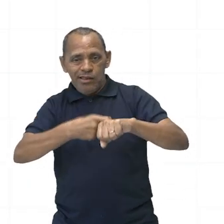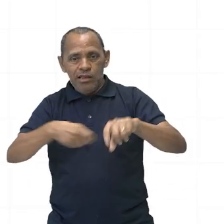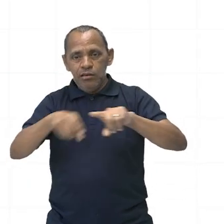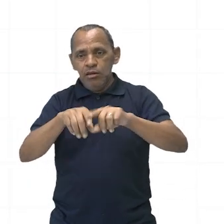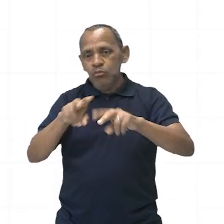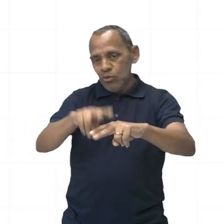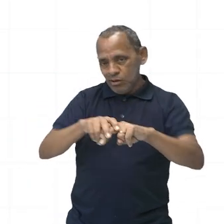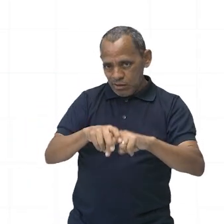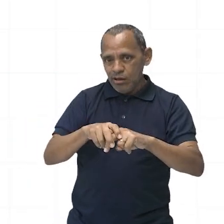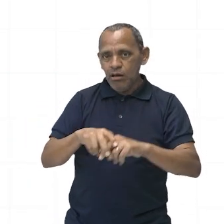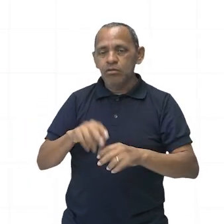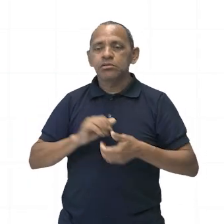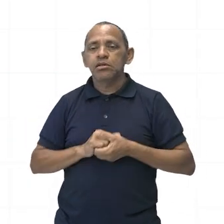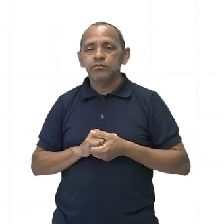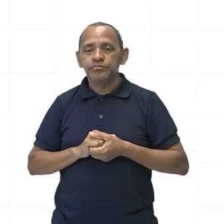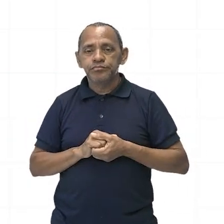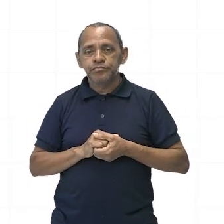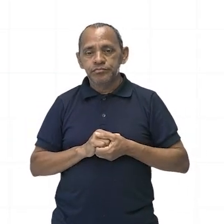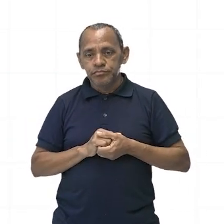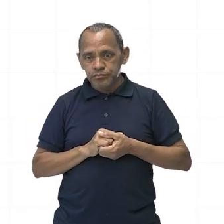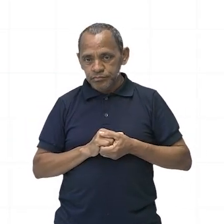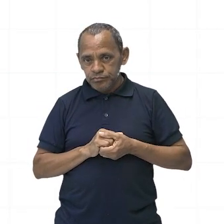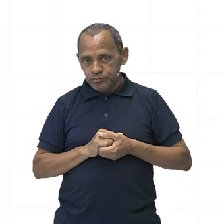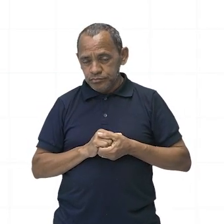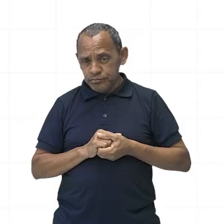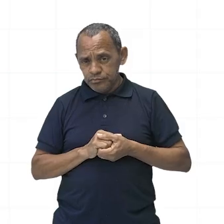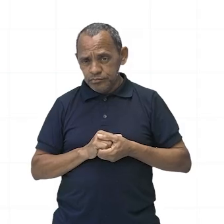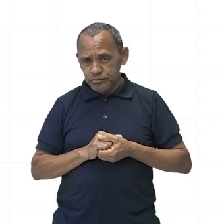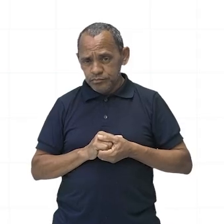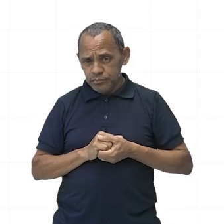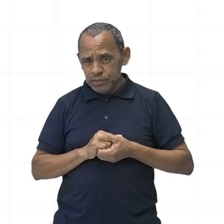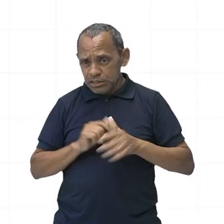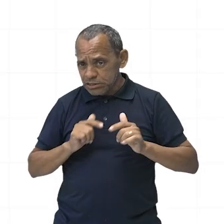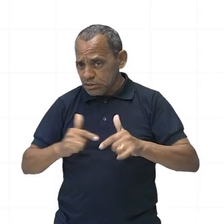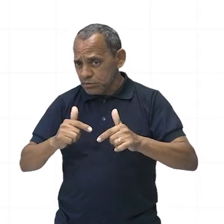densidade dos primeiros. Aplicação do ultrassom, vejam só.